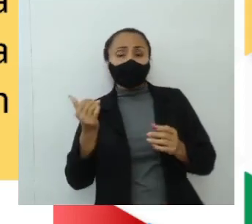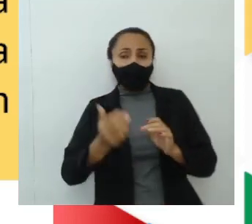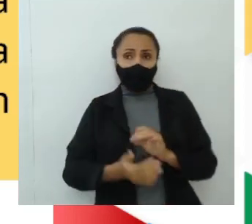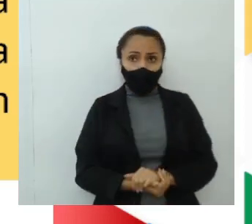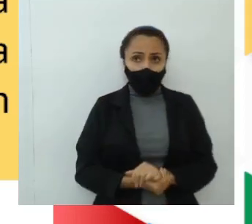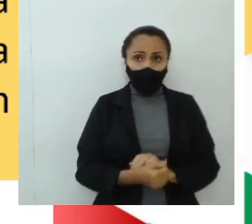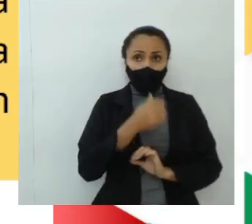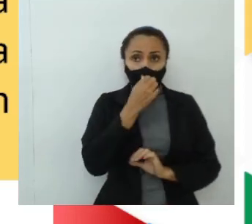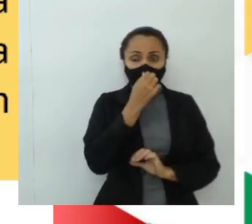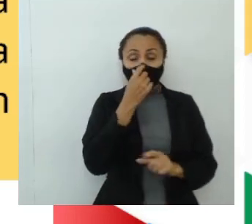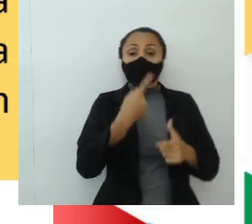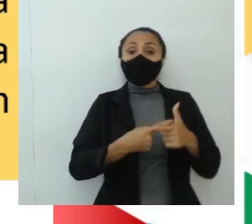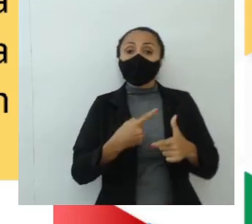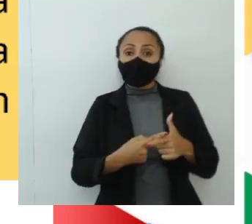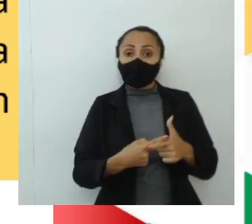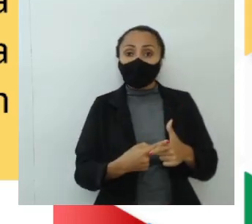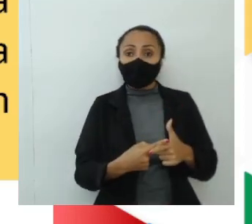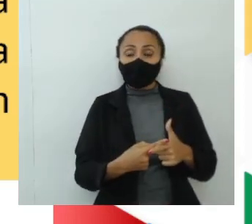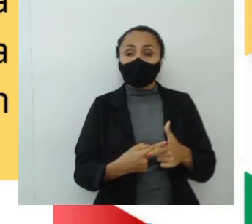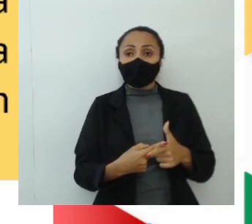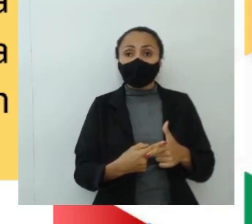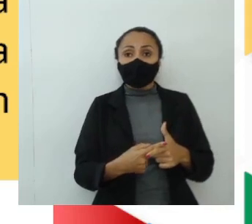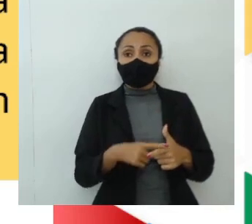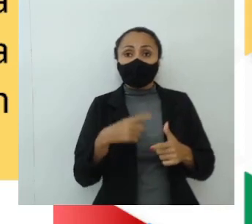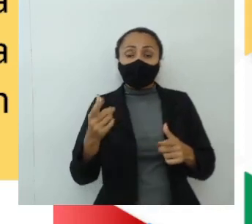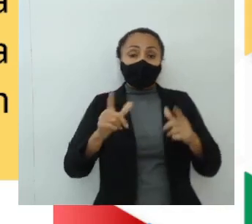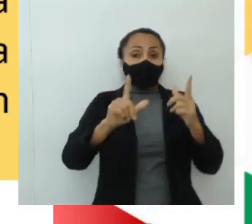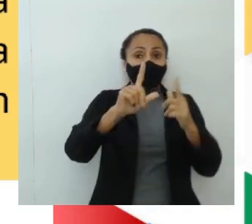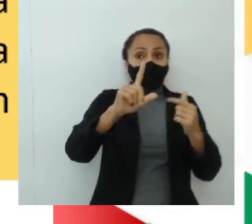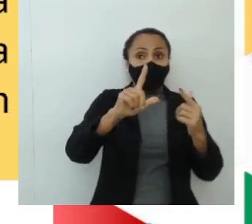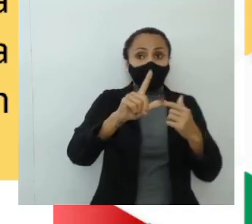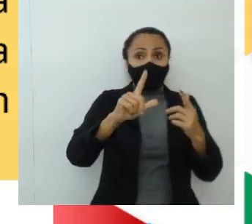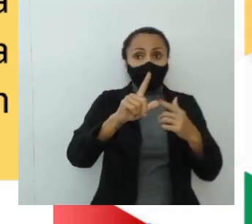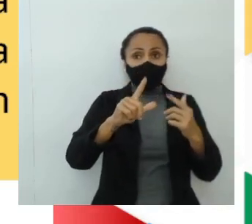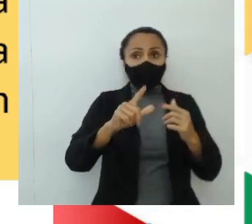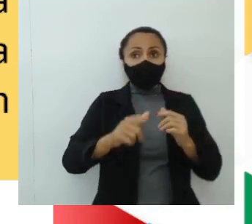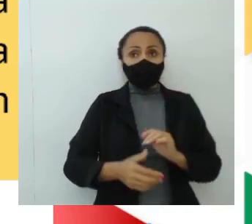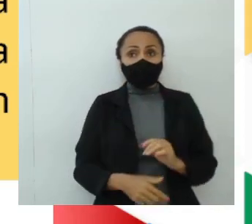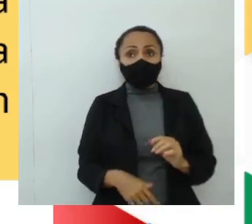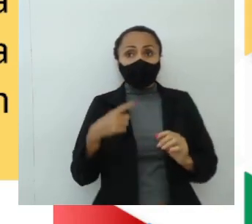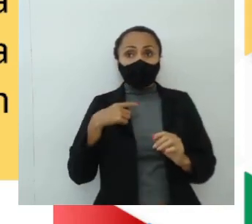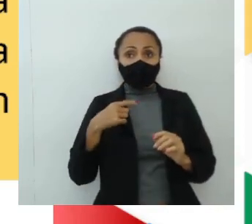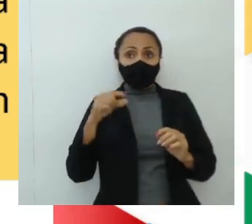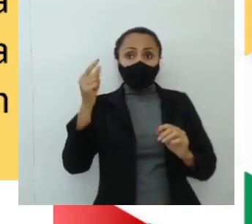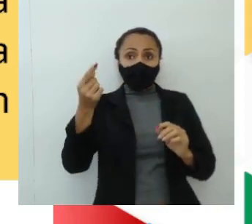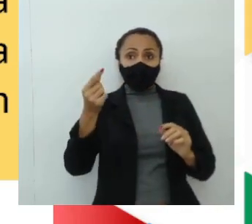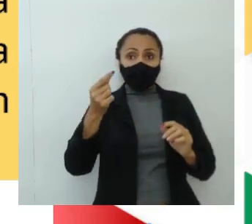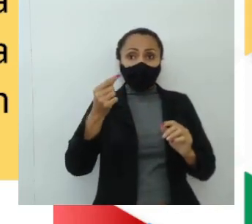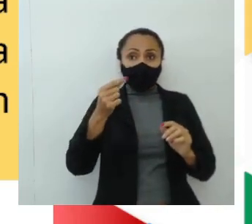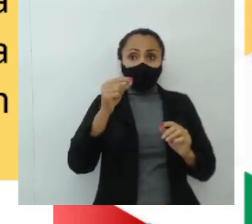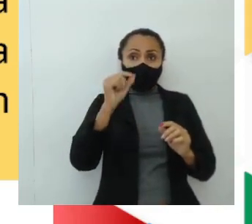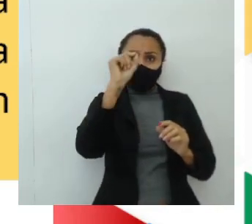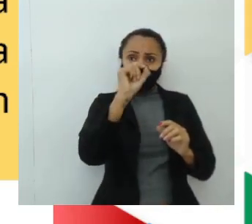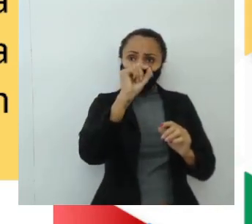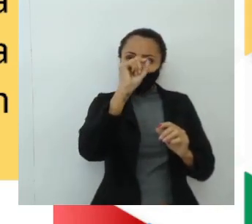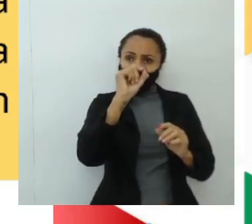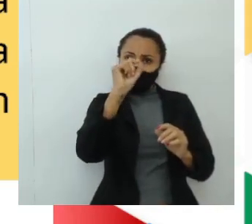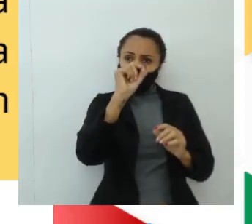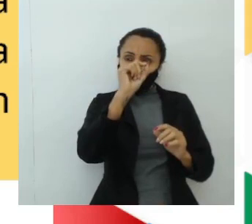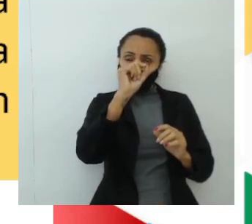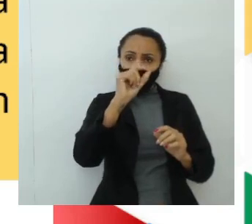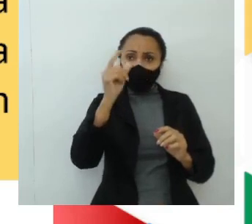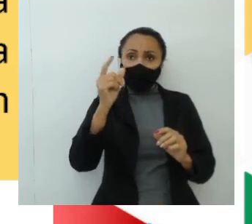gerado? Porque as letras têm esse asterisco aí, ó, a linha B' e